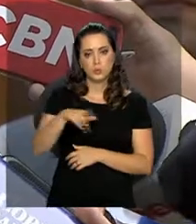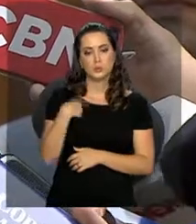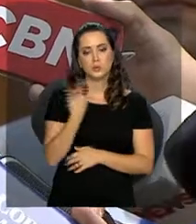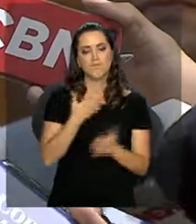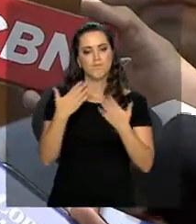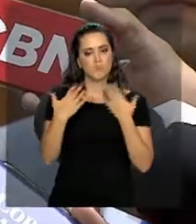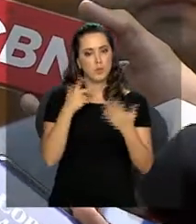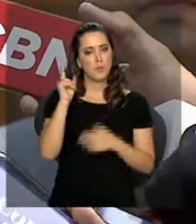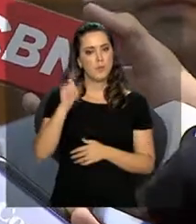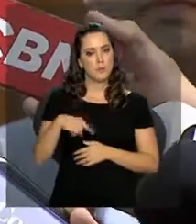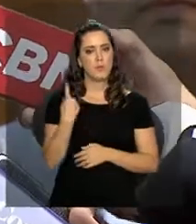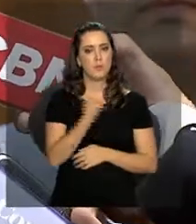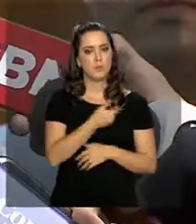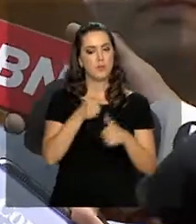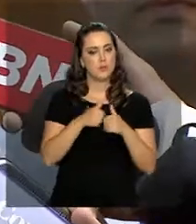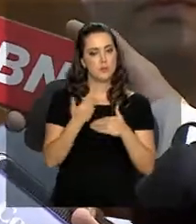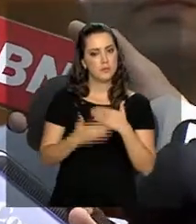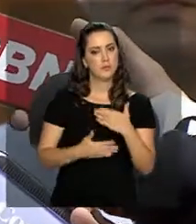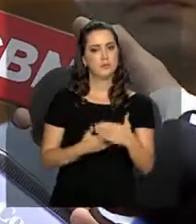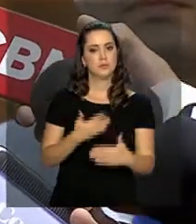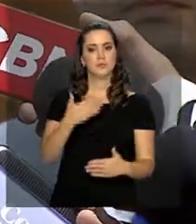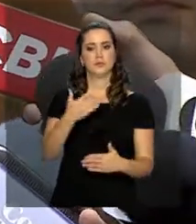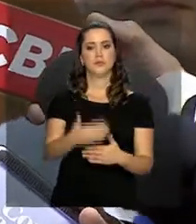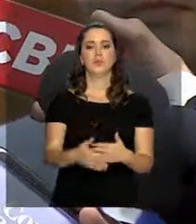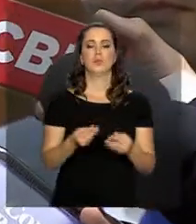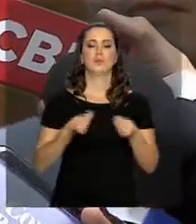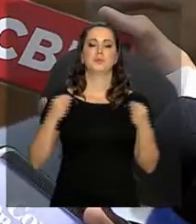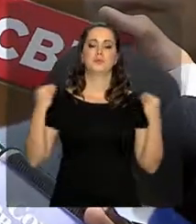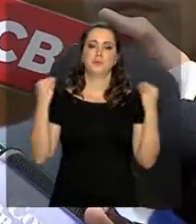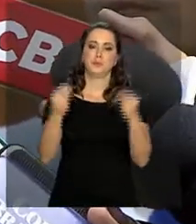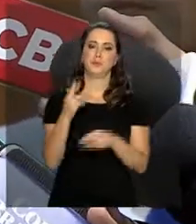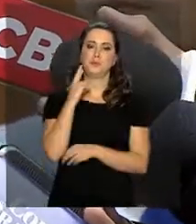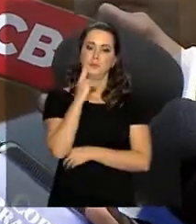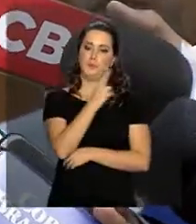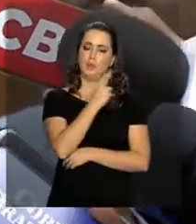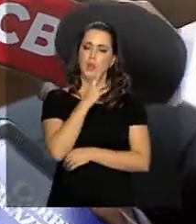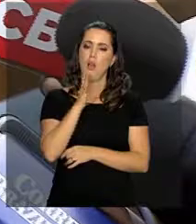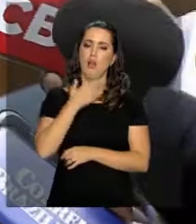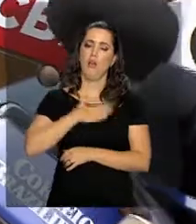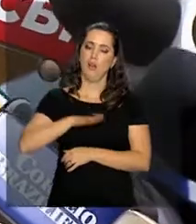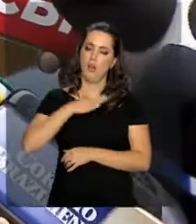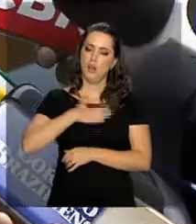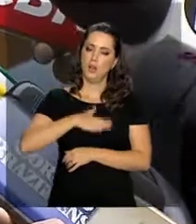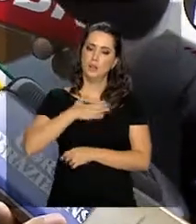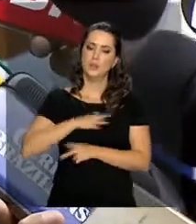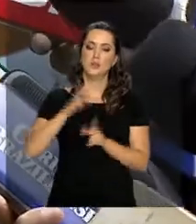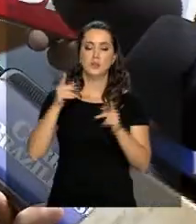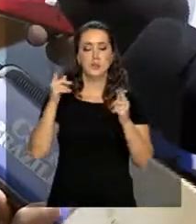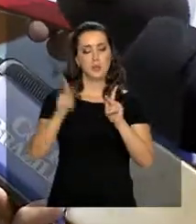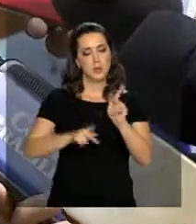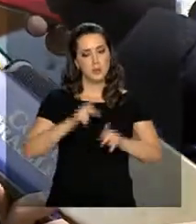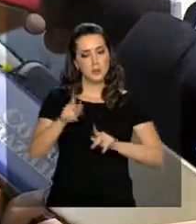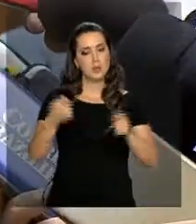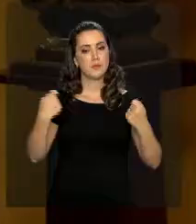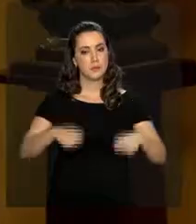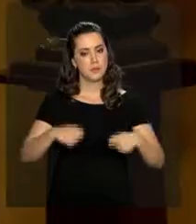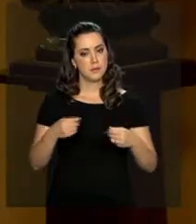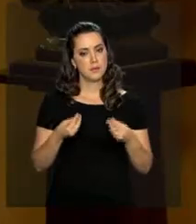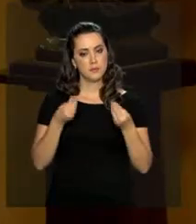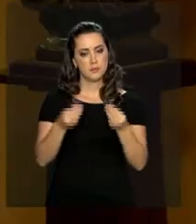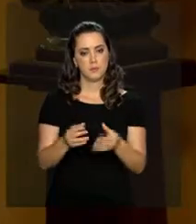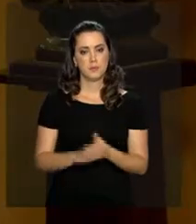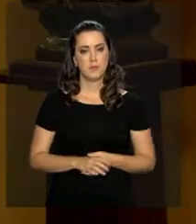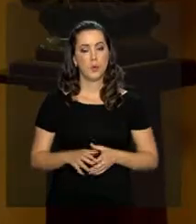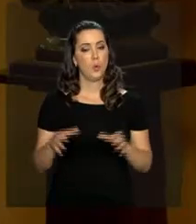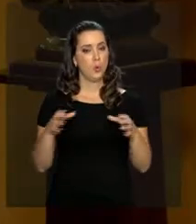é que nós estamos avançando para levar à roraima a tranquilidade que o povo de lá merece a